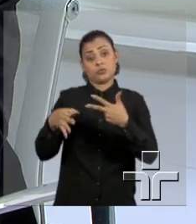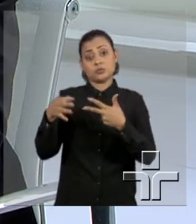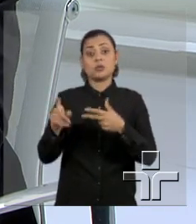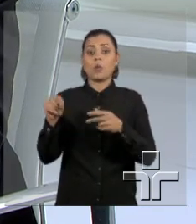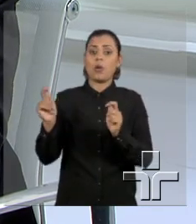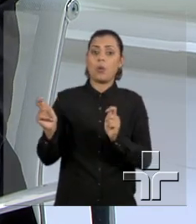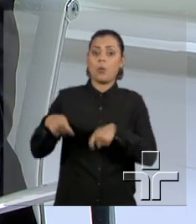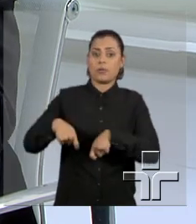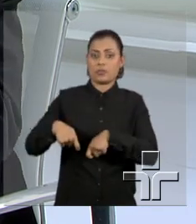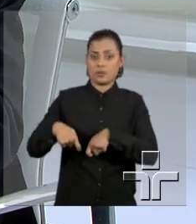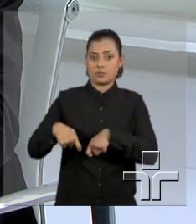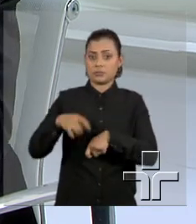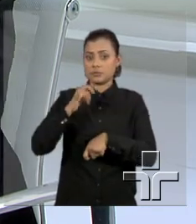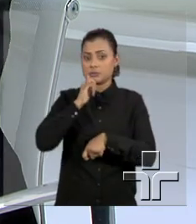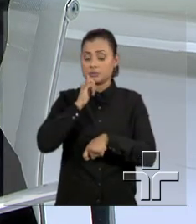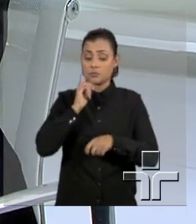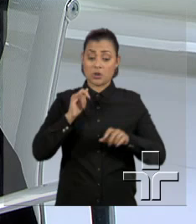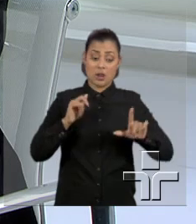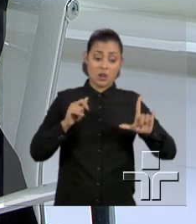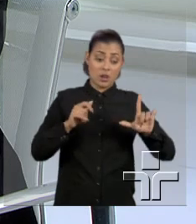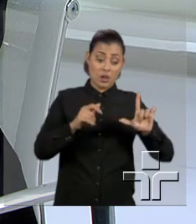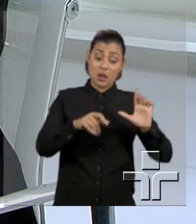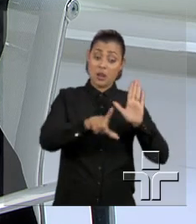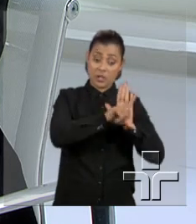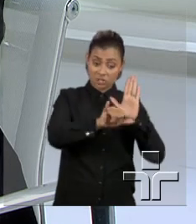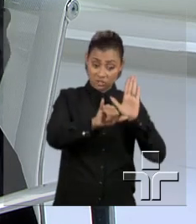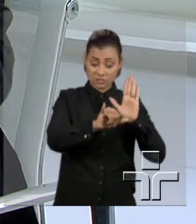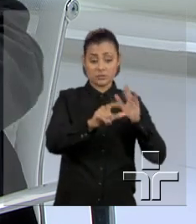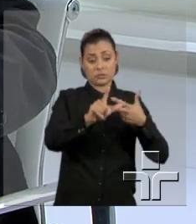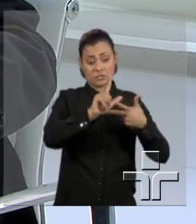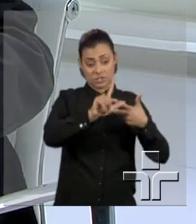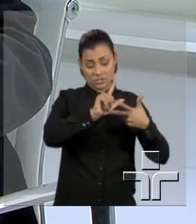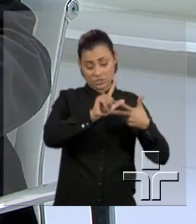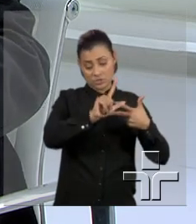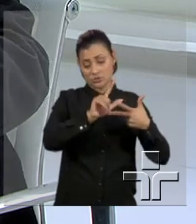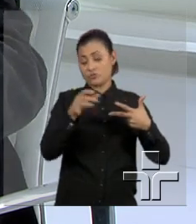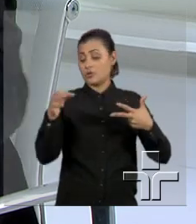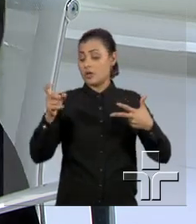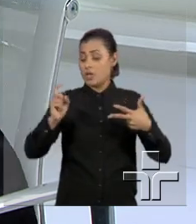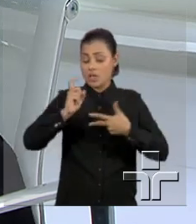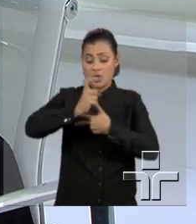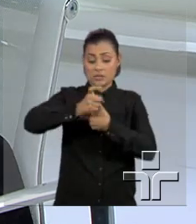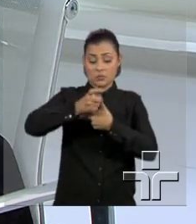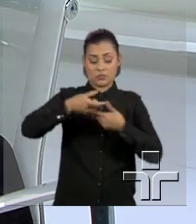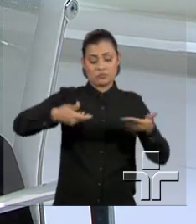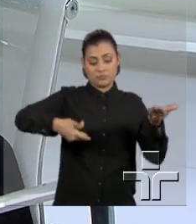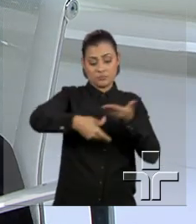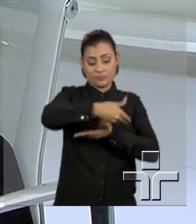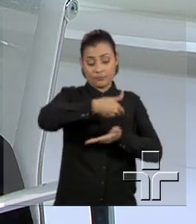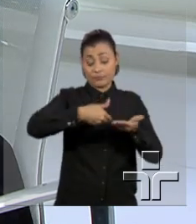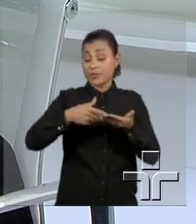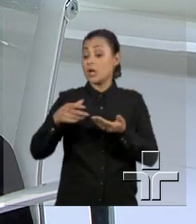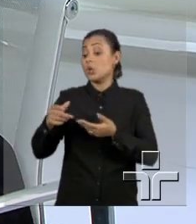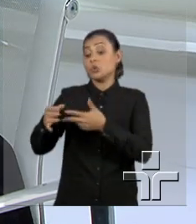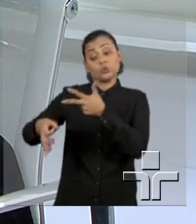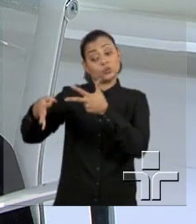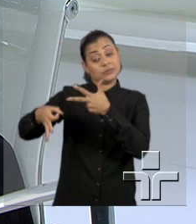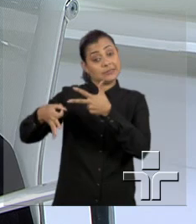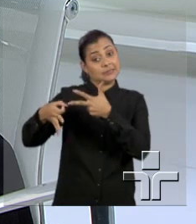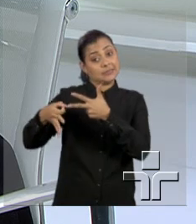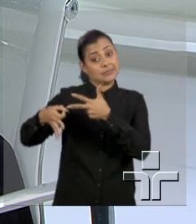competências estatais entre o legislativo e o executivo, que eles dialoguem. O judiciário não, o judiciário é a